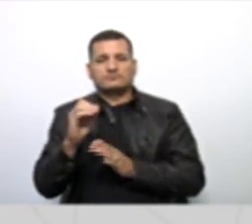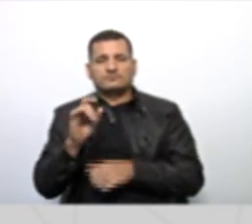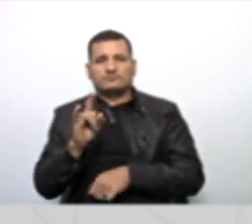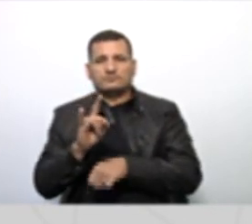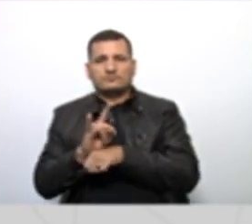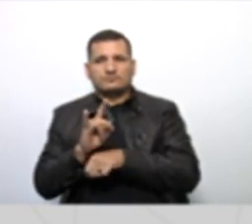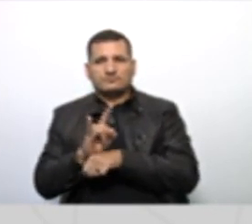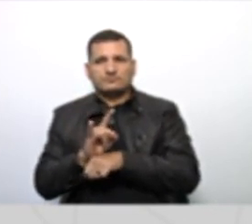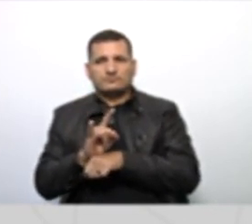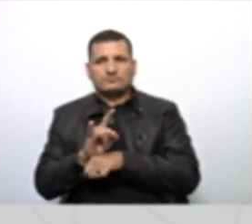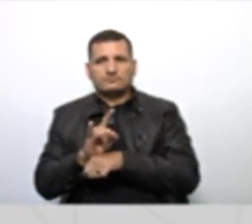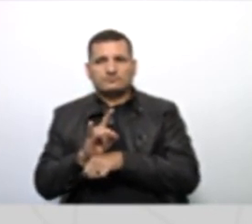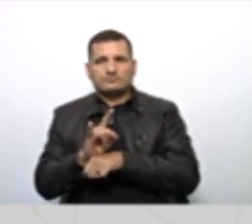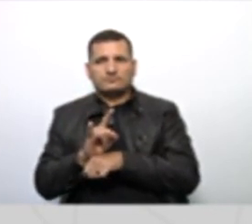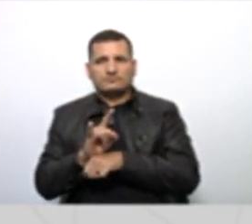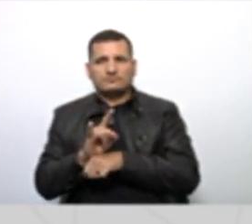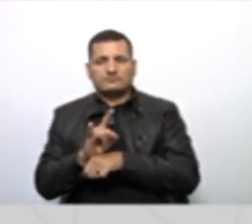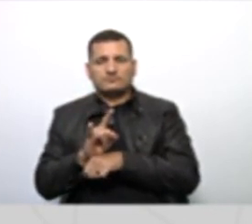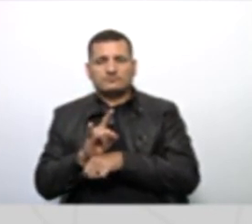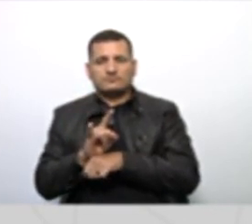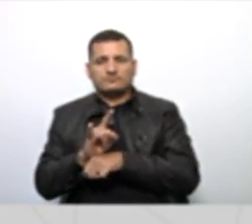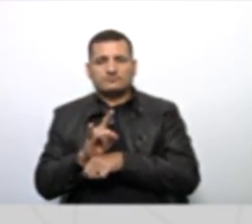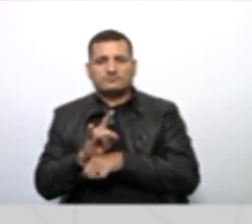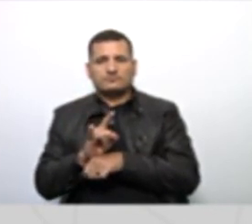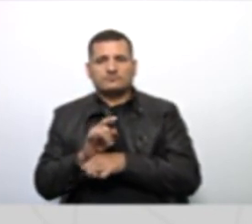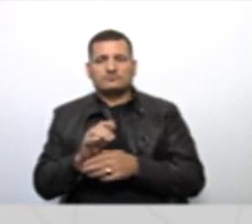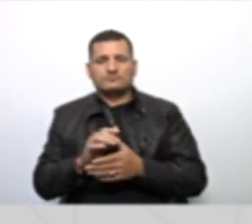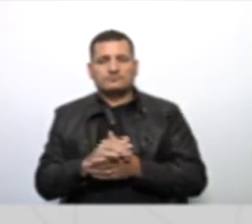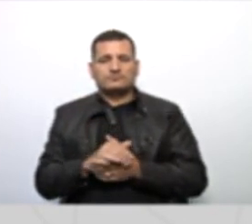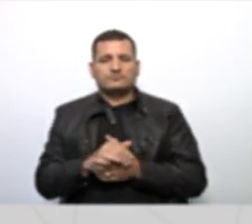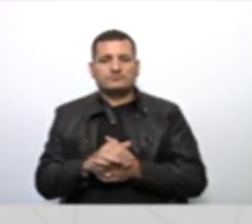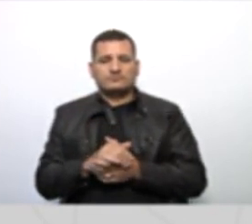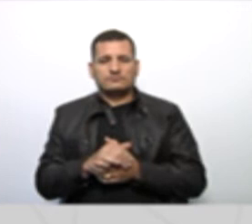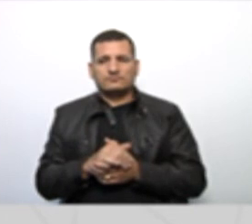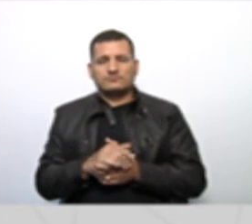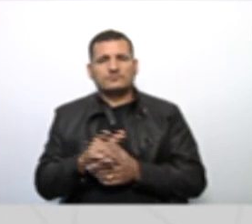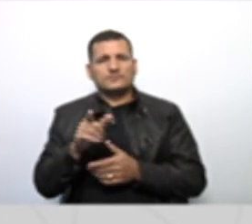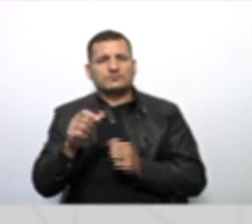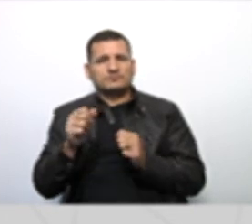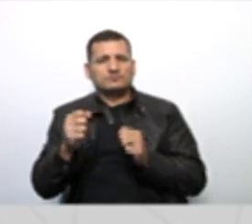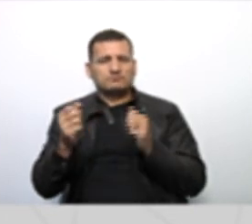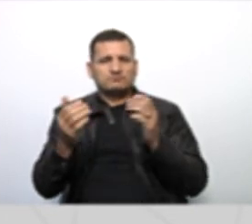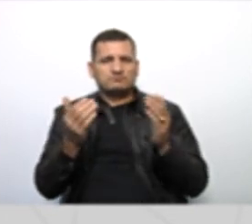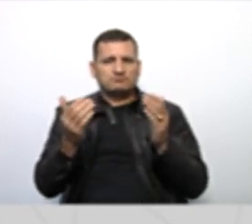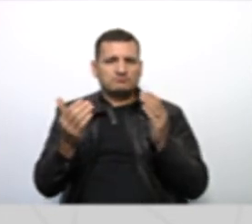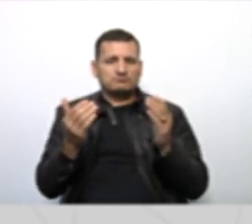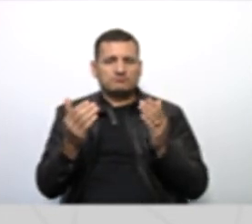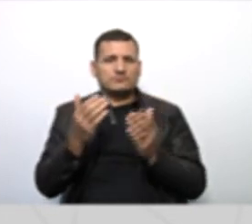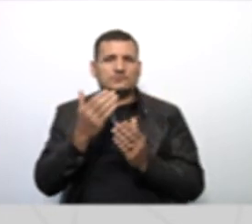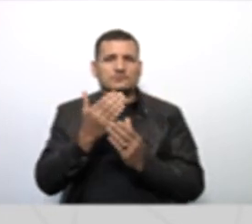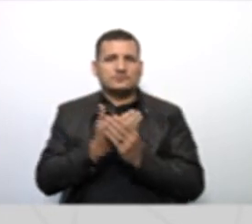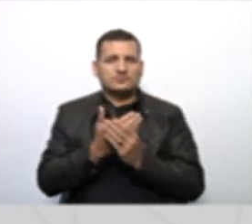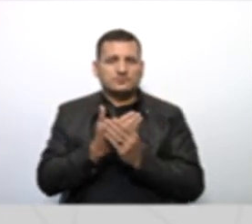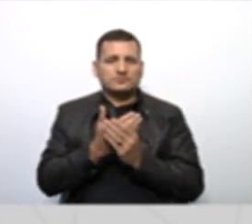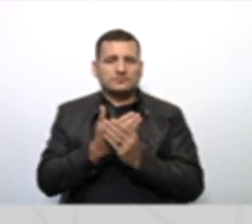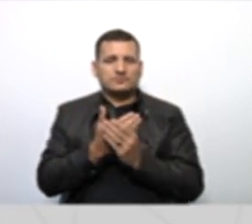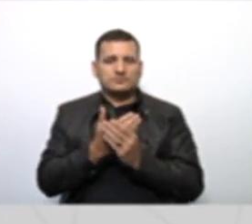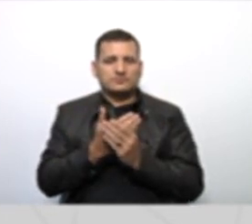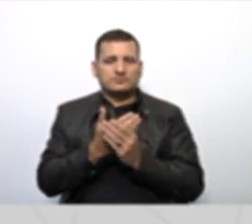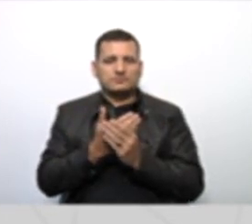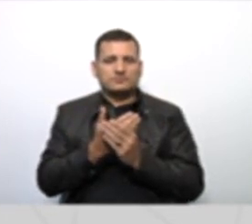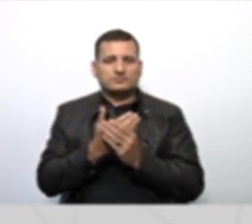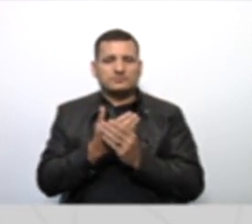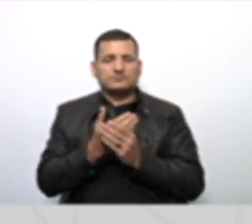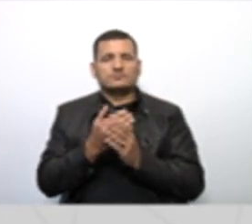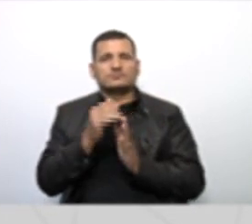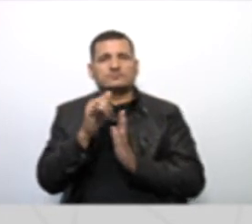Android, tá bom? Foque nisso. Ele pode ser comparado com os arquivos de propriedades